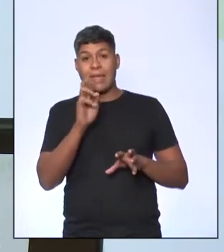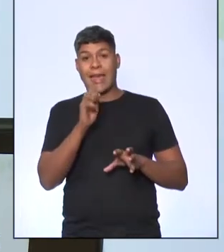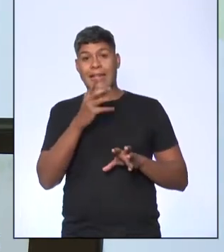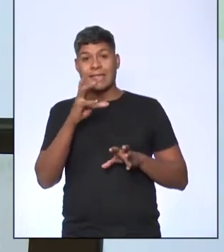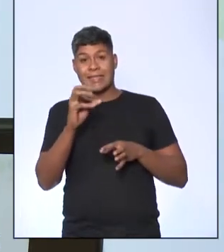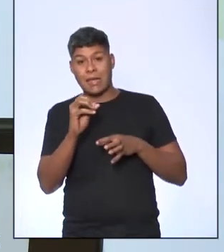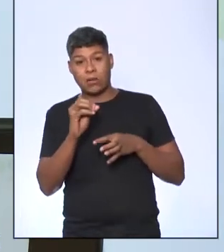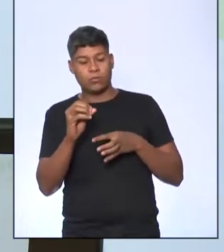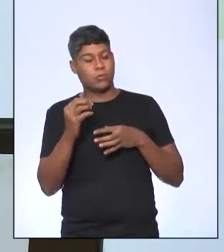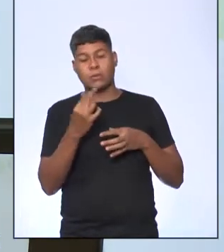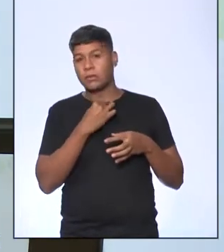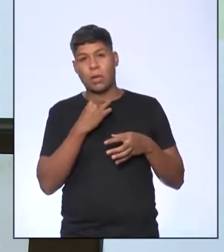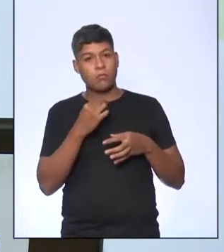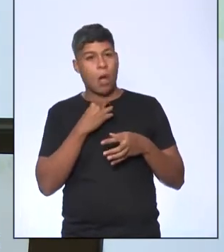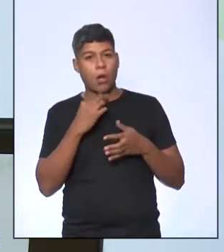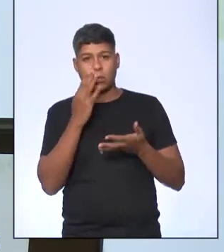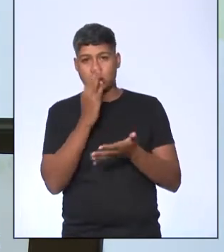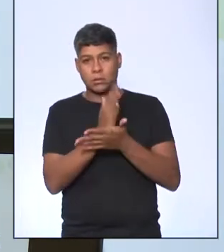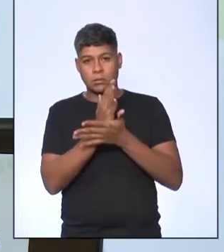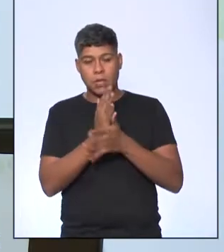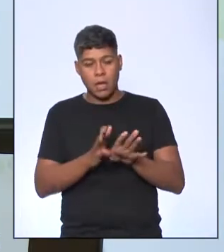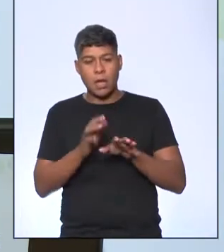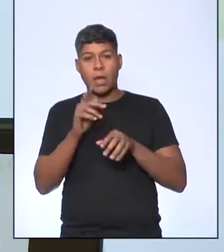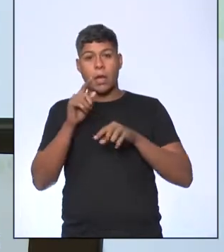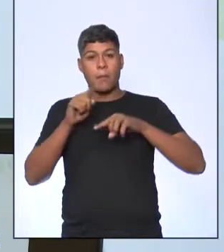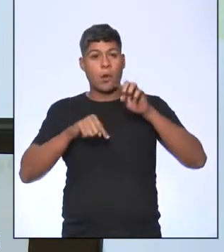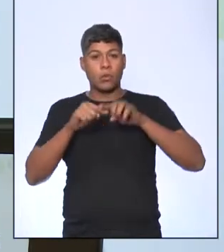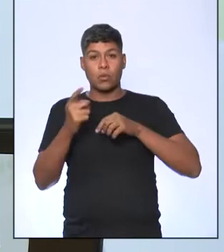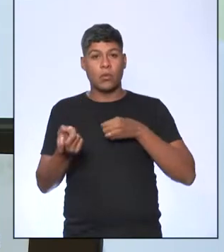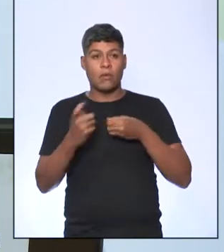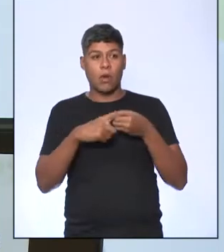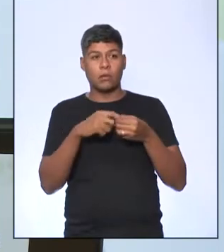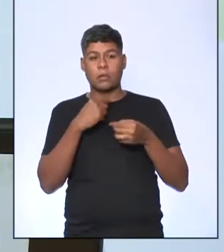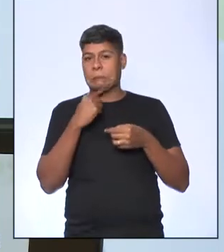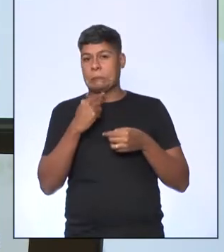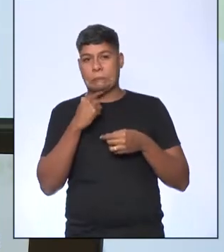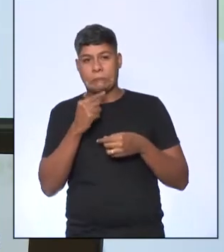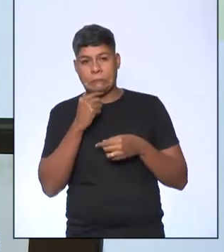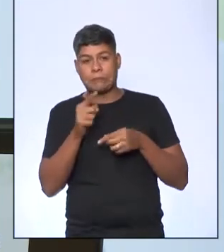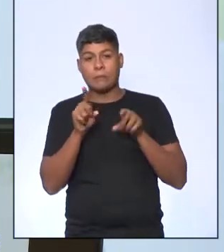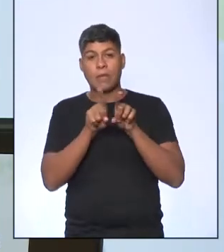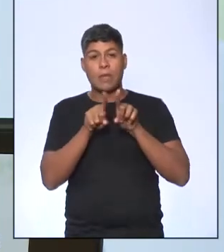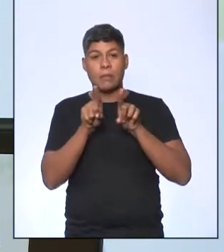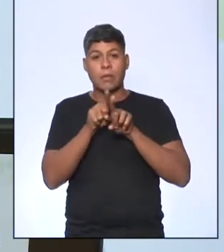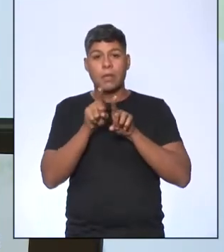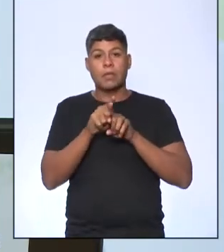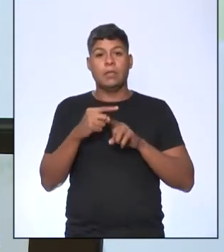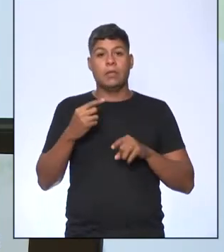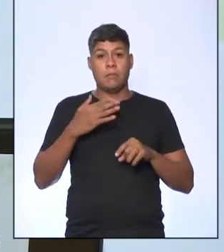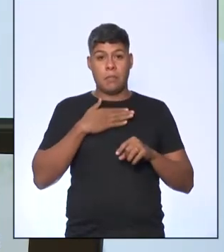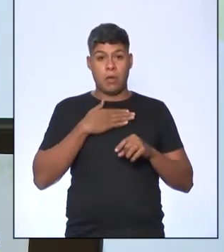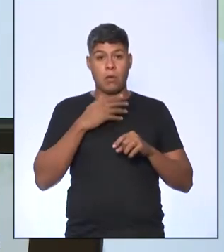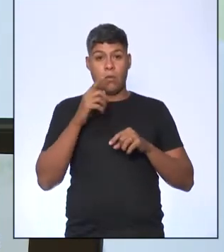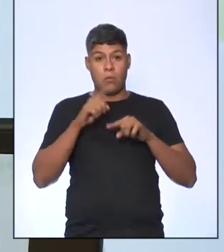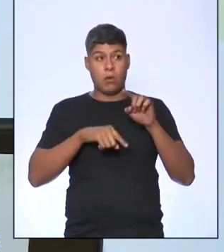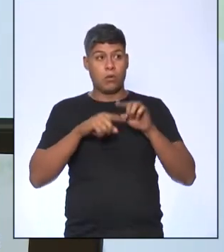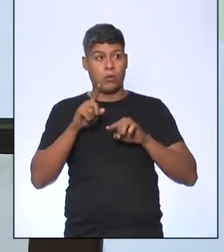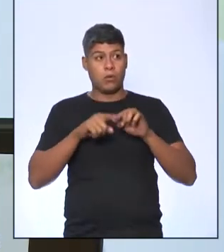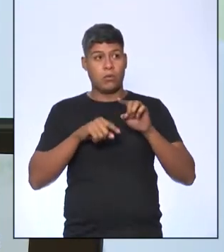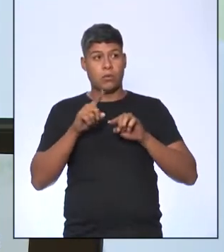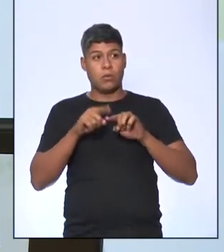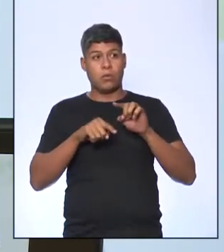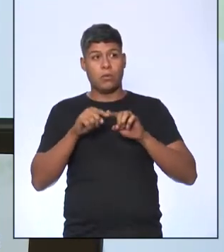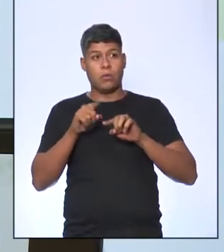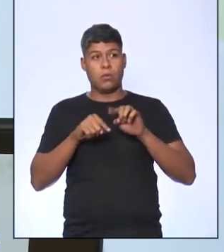A reação que eu não posso desfazer, que o meu produto ele não volta a ser reagente, e tem a reação onde o meu produto